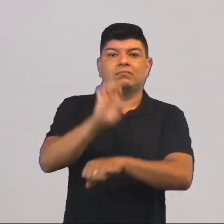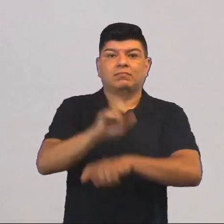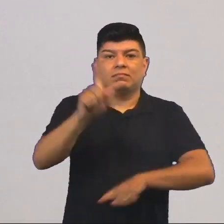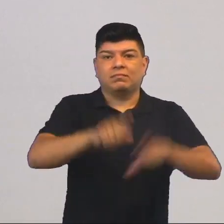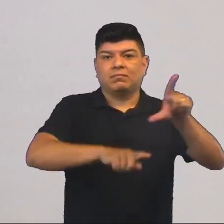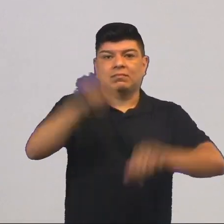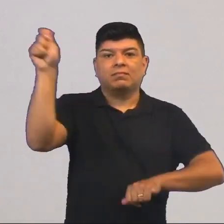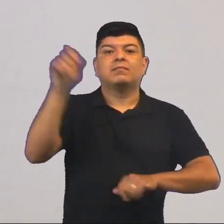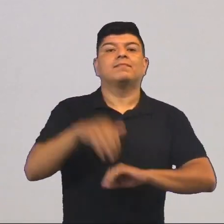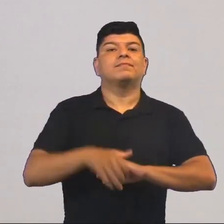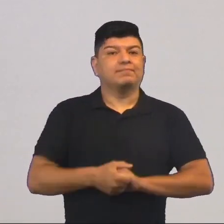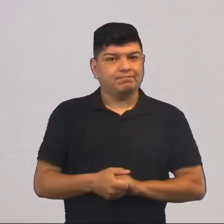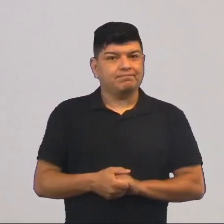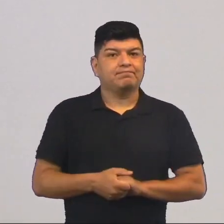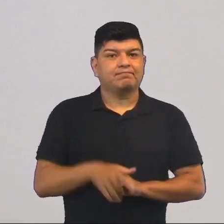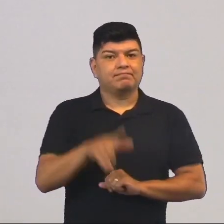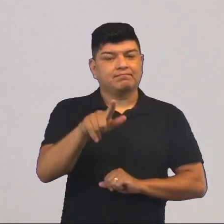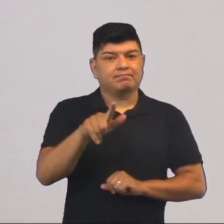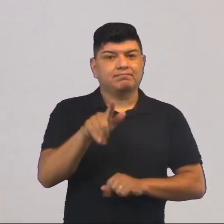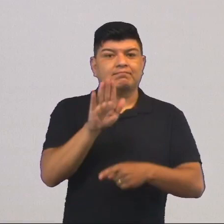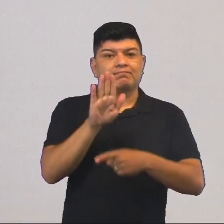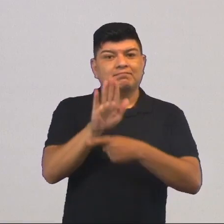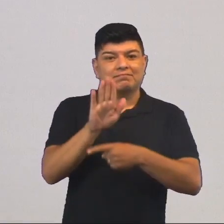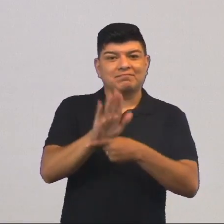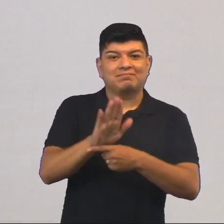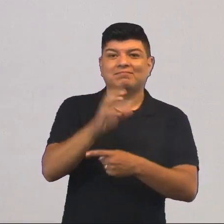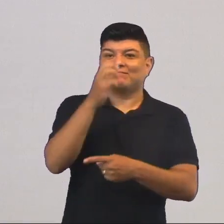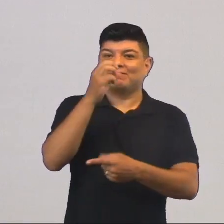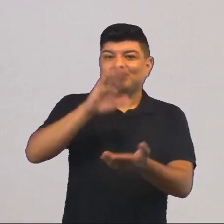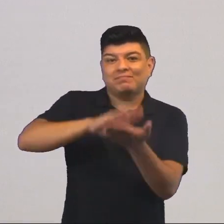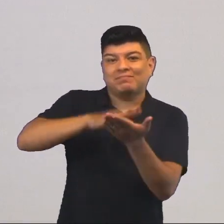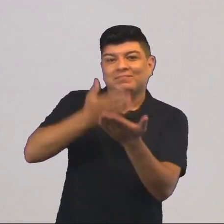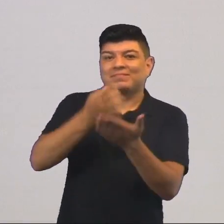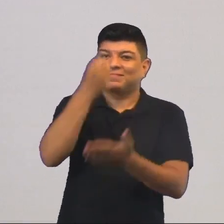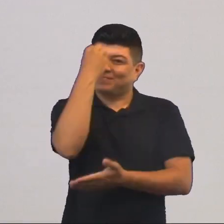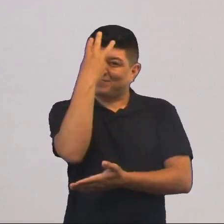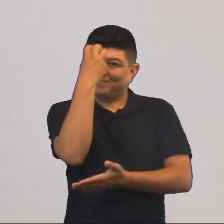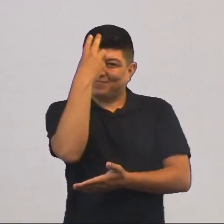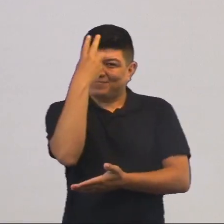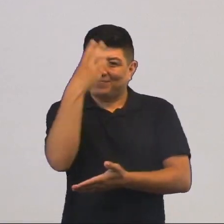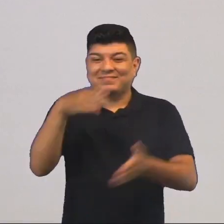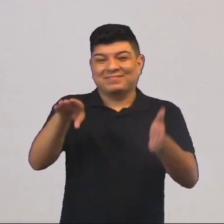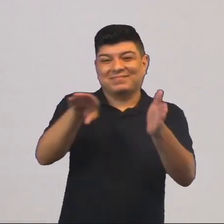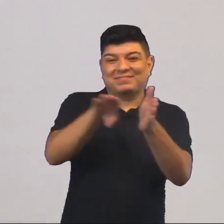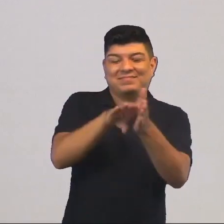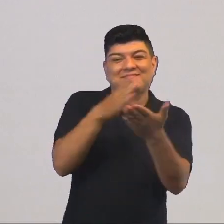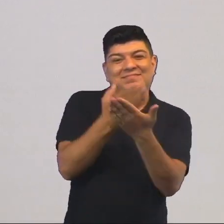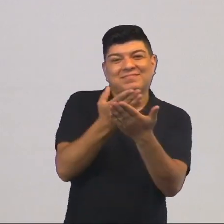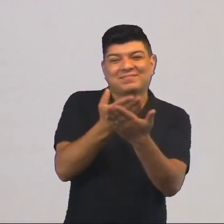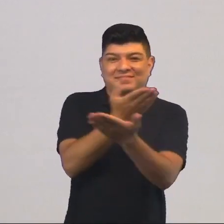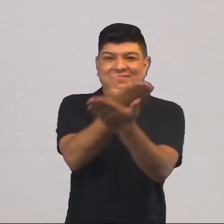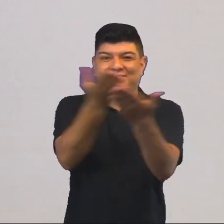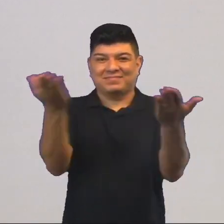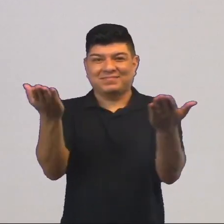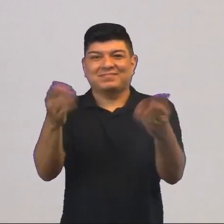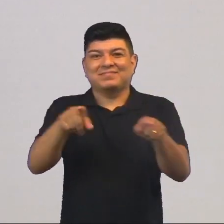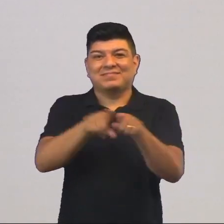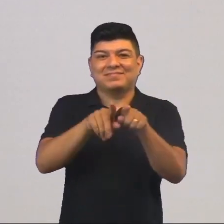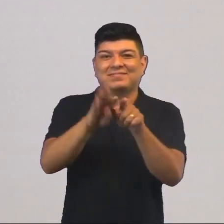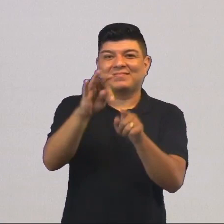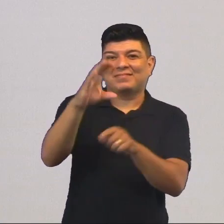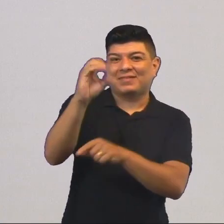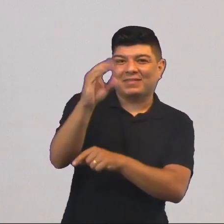estado do Acre. Estou contando aqui com a ajuda do intérprete Moisés, para que essa aula chegue até vocês, como também do Beto